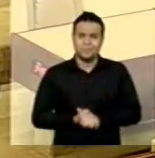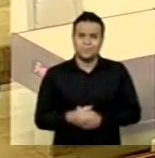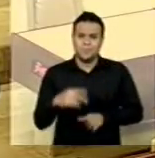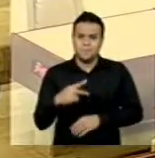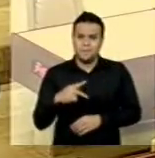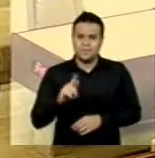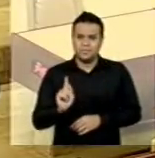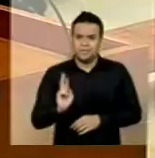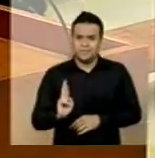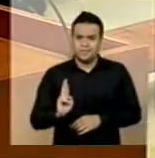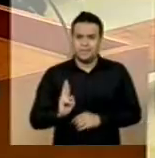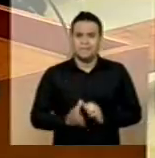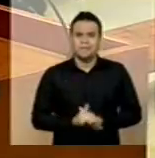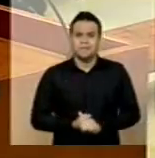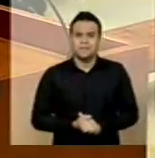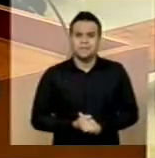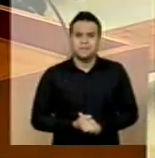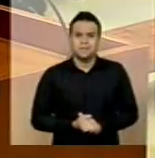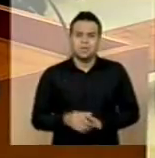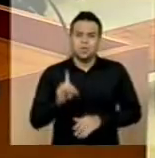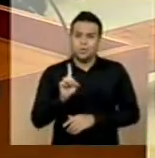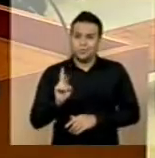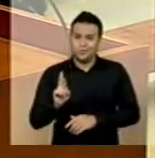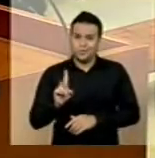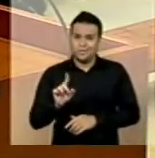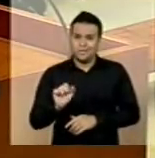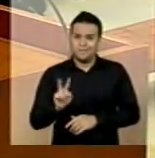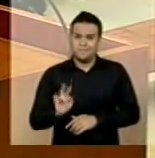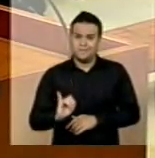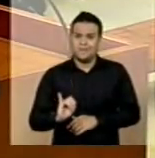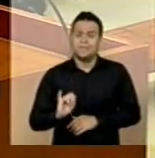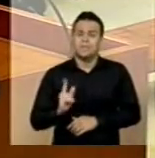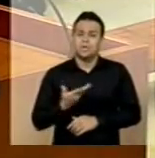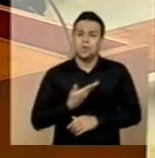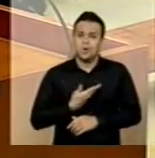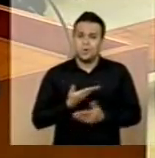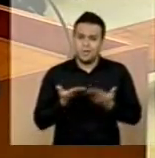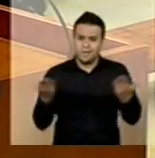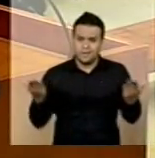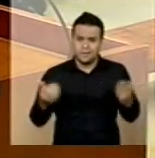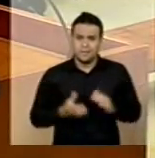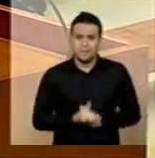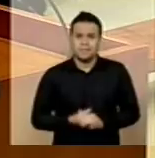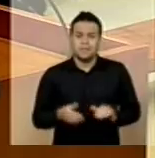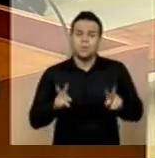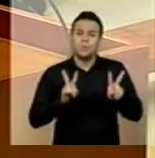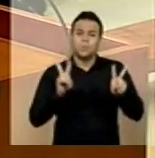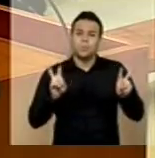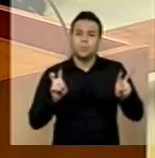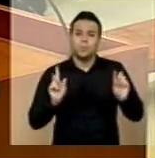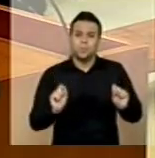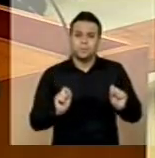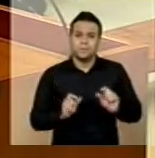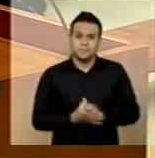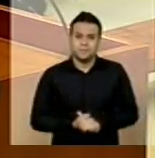República, doutor Pavi, eminente colega, o tema é,